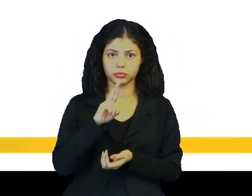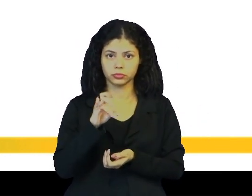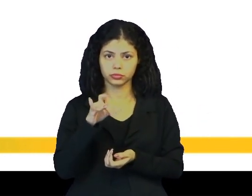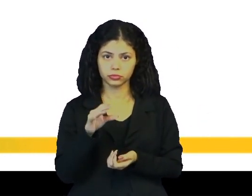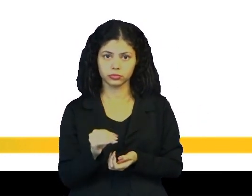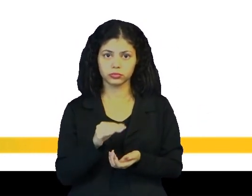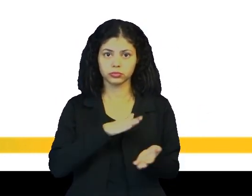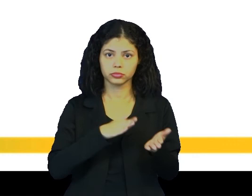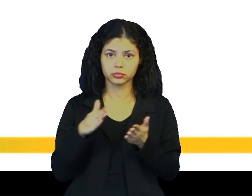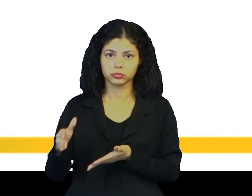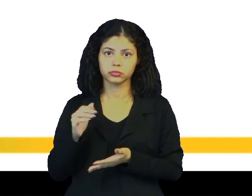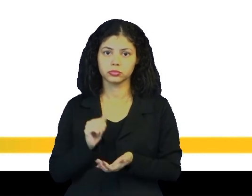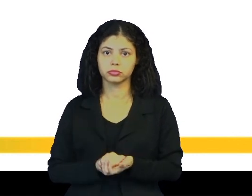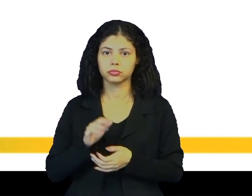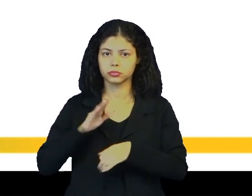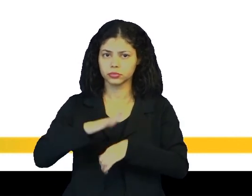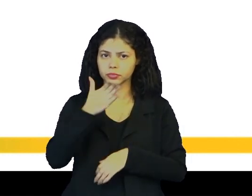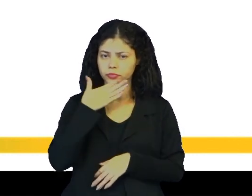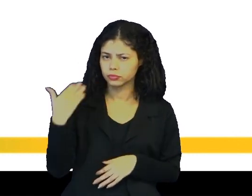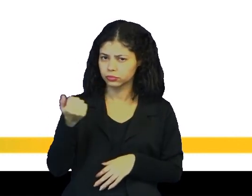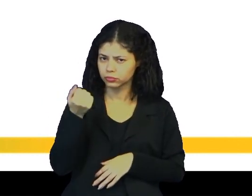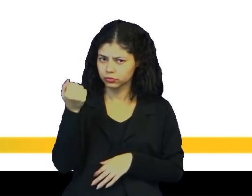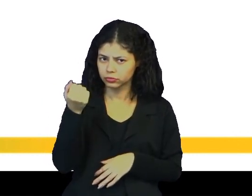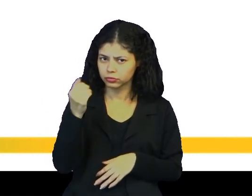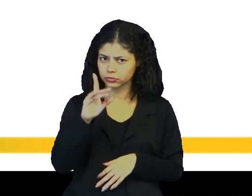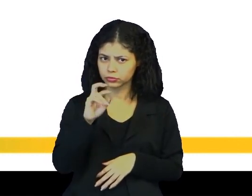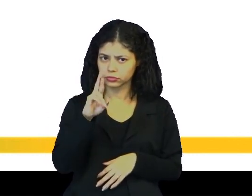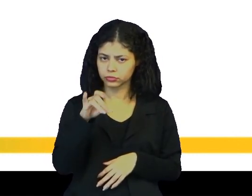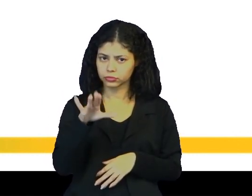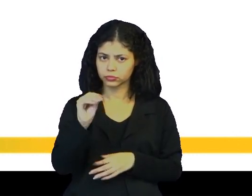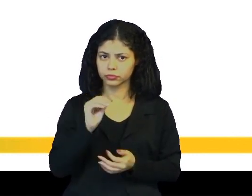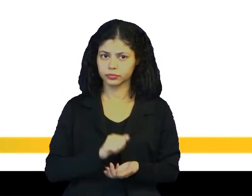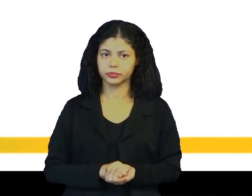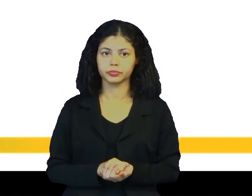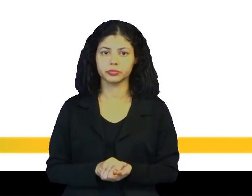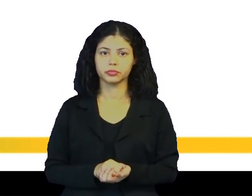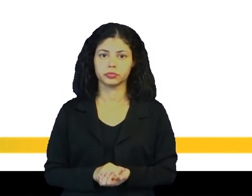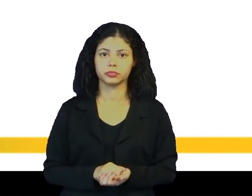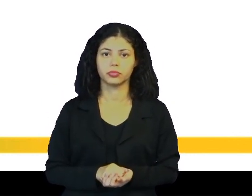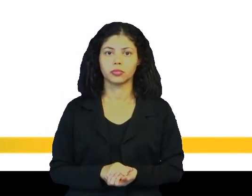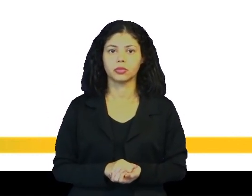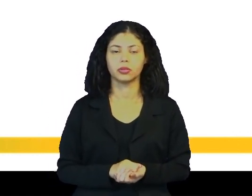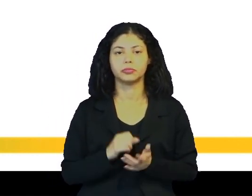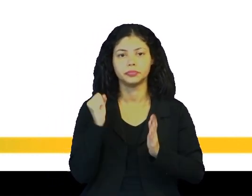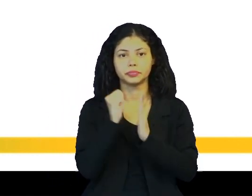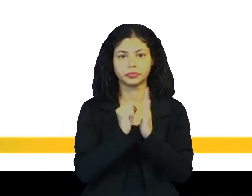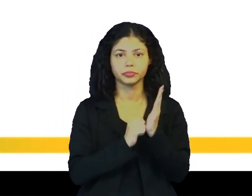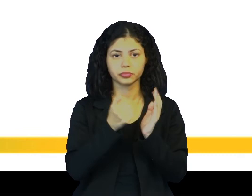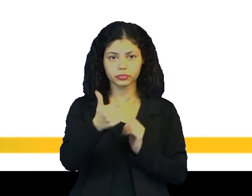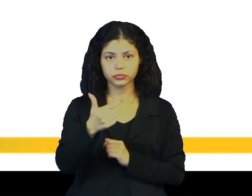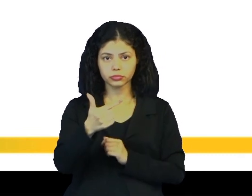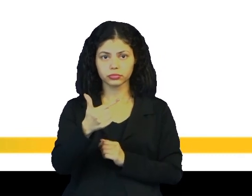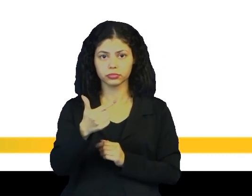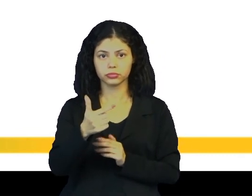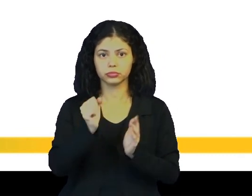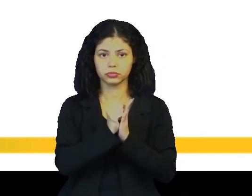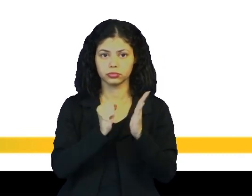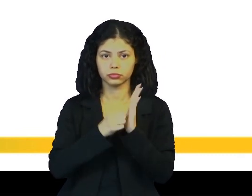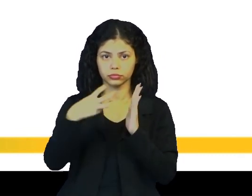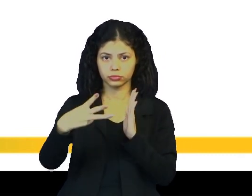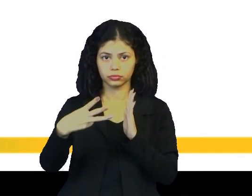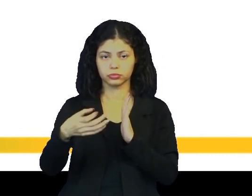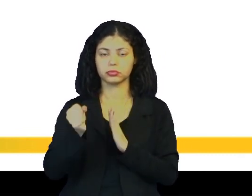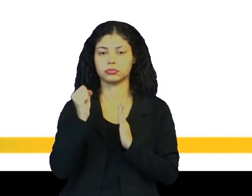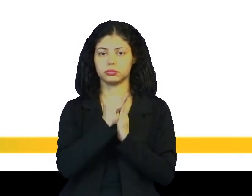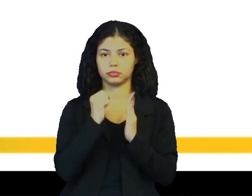rústico para um mais refinado, chamado de coríntio, né? Século II,